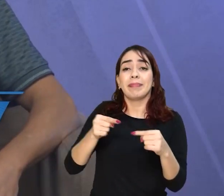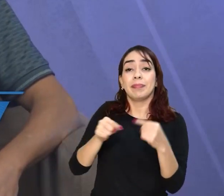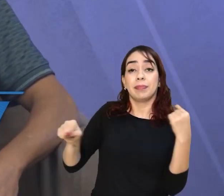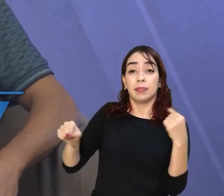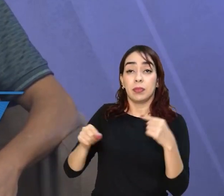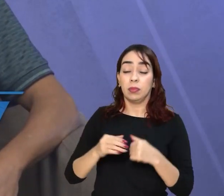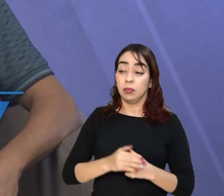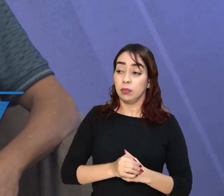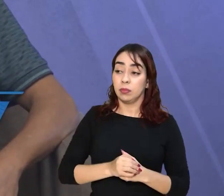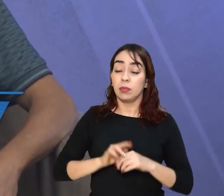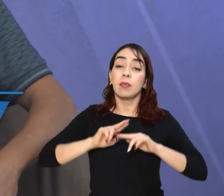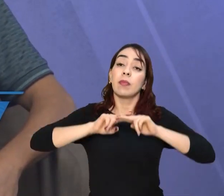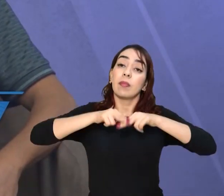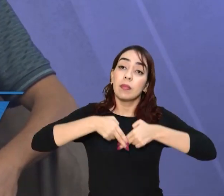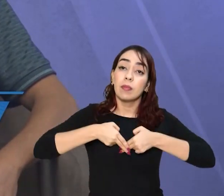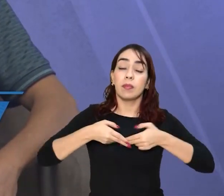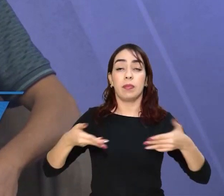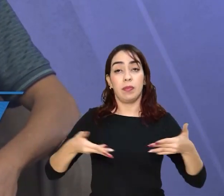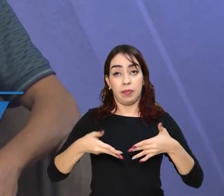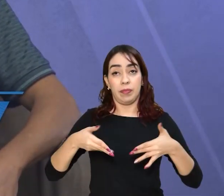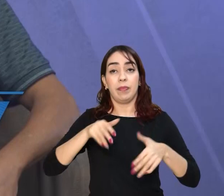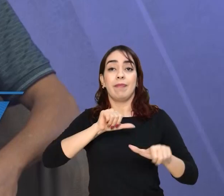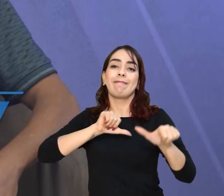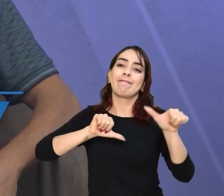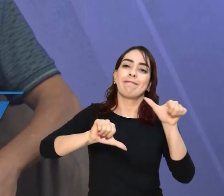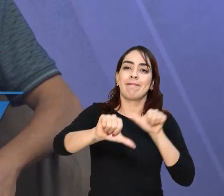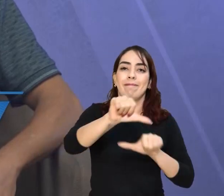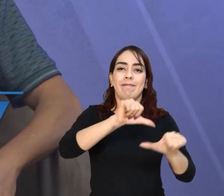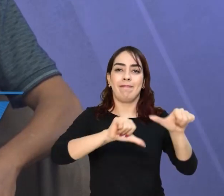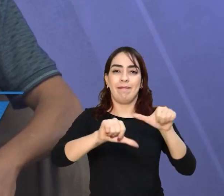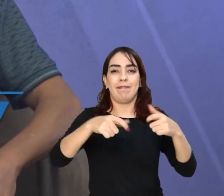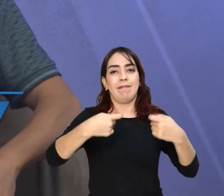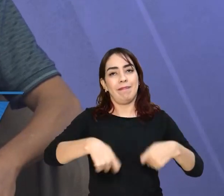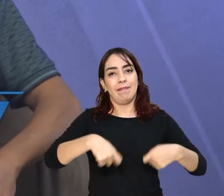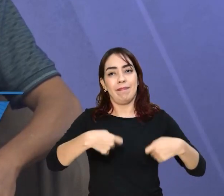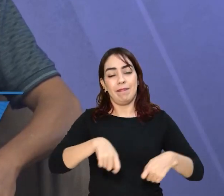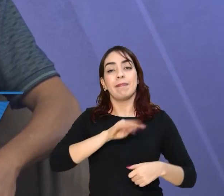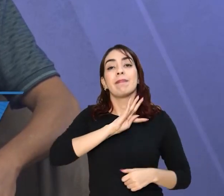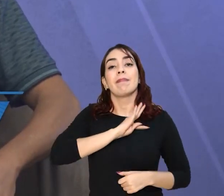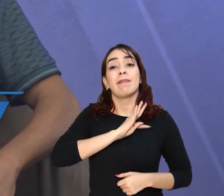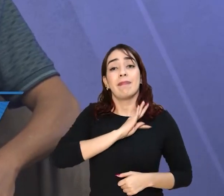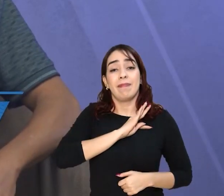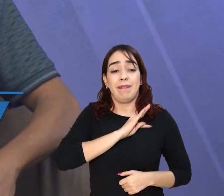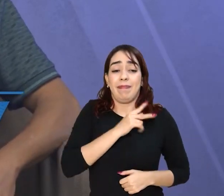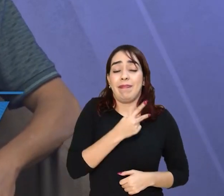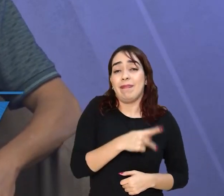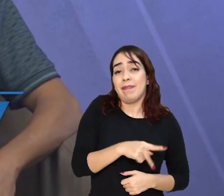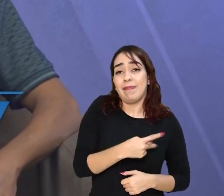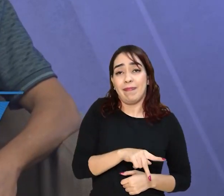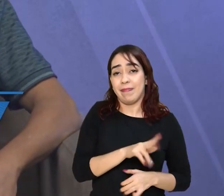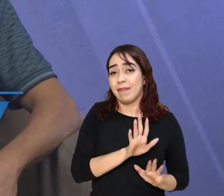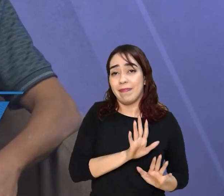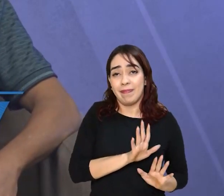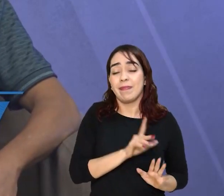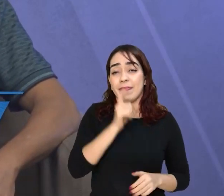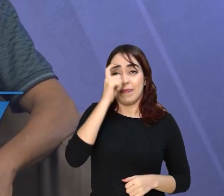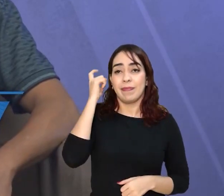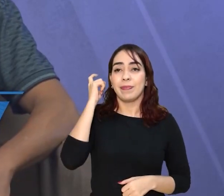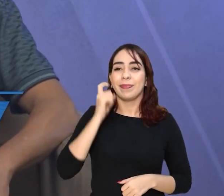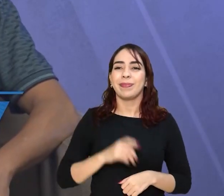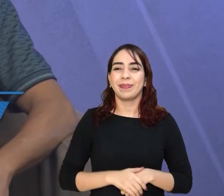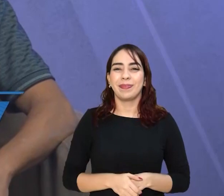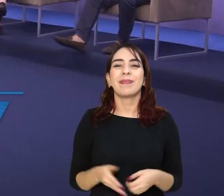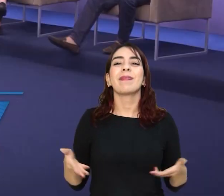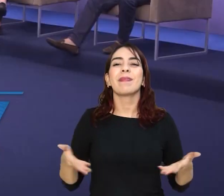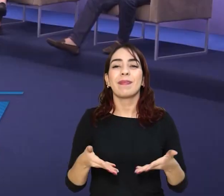melhor momento do elenco em termos de desempenho foi no estilo Mourinho jogar ali por resultado. É. Entendeu? Pois